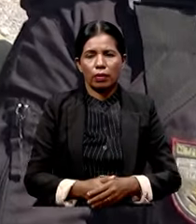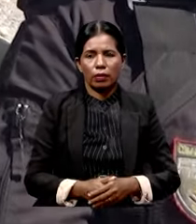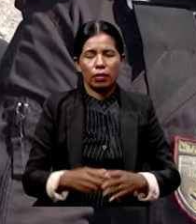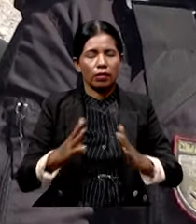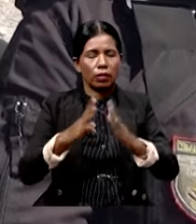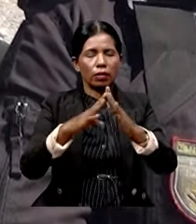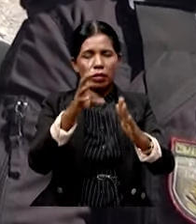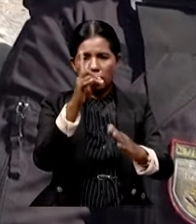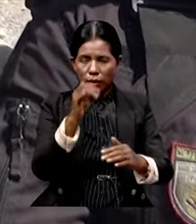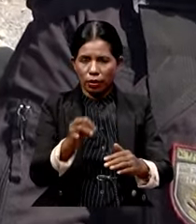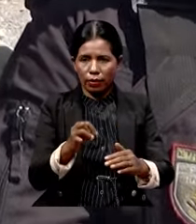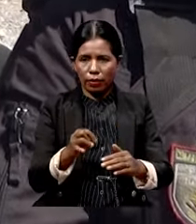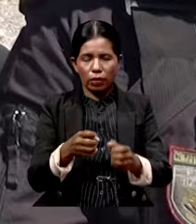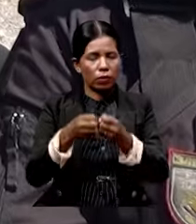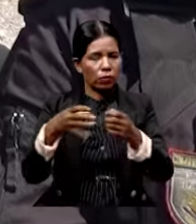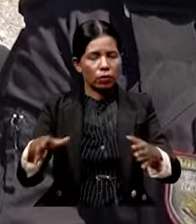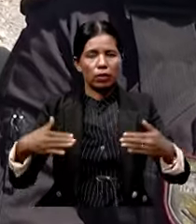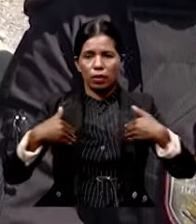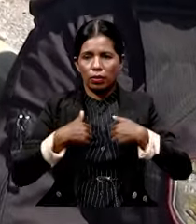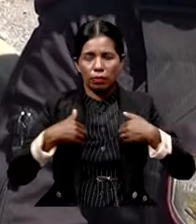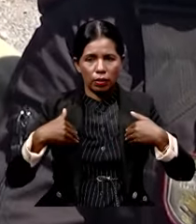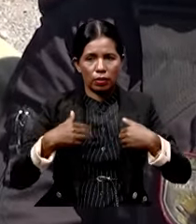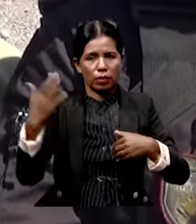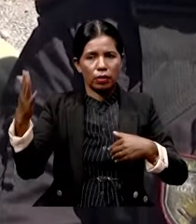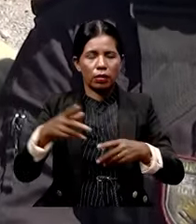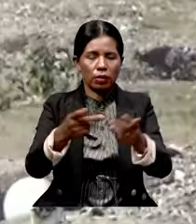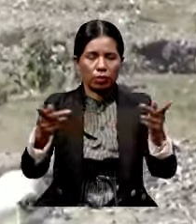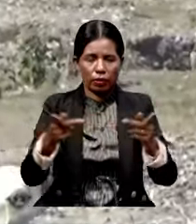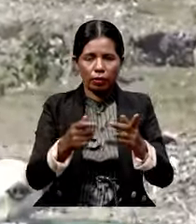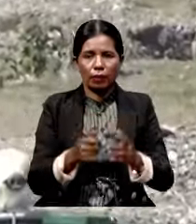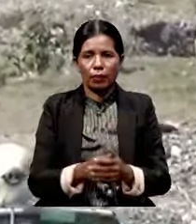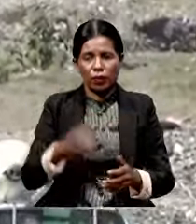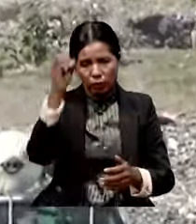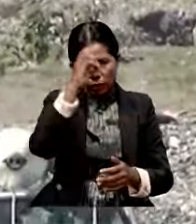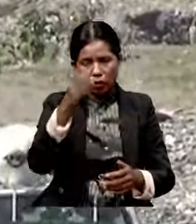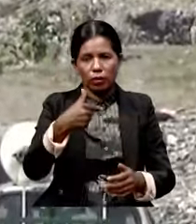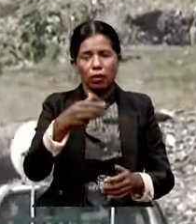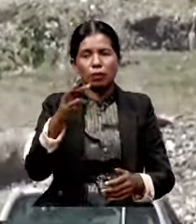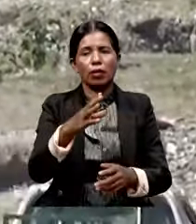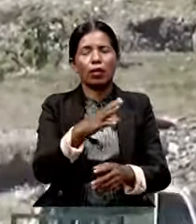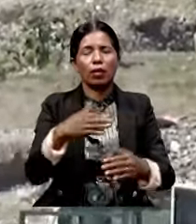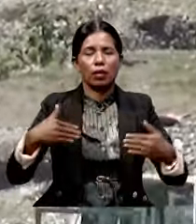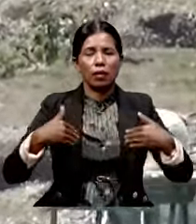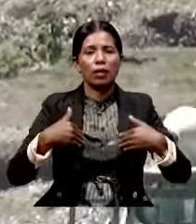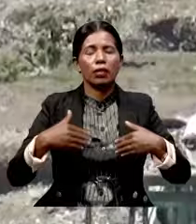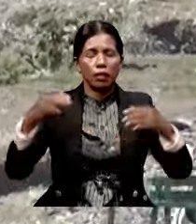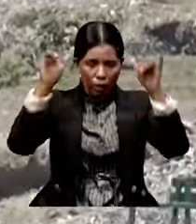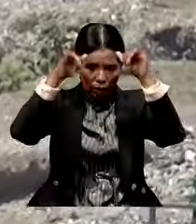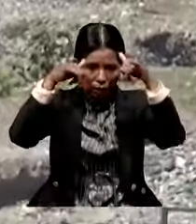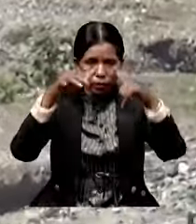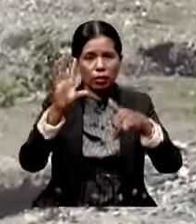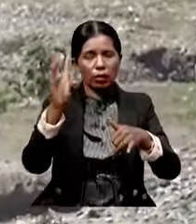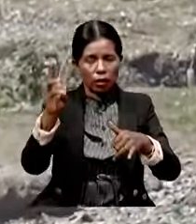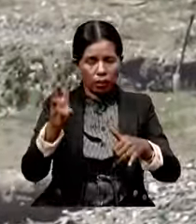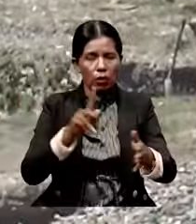cidade de Dili, husik animal ia nia fatik. Tur observação de Yemen ia crau nen ma lau livre ia mota laran, mai